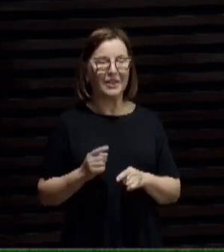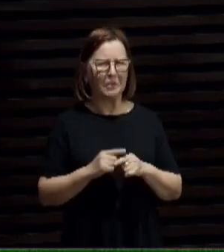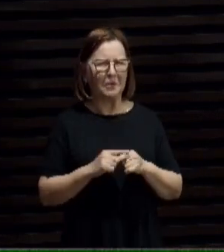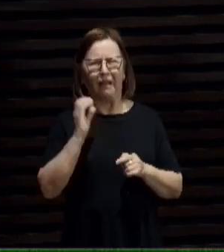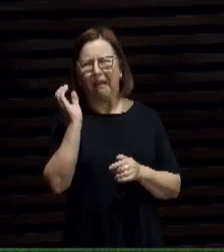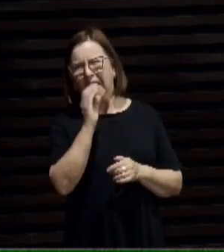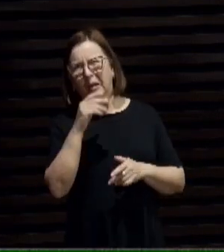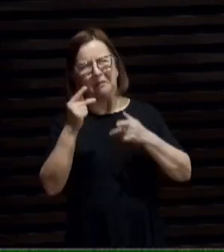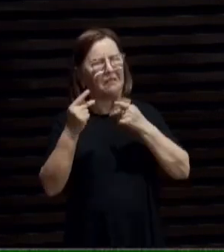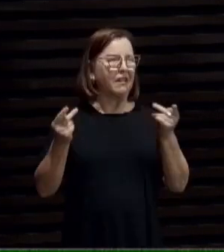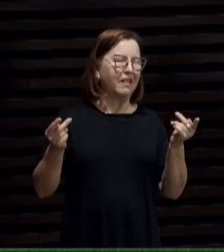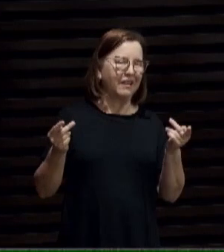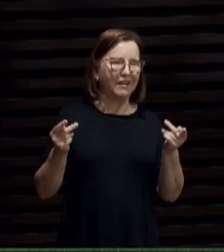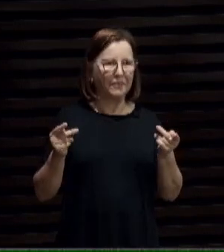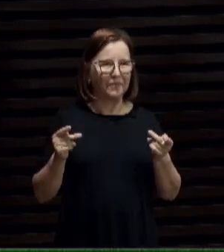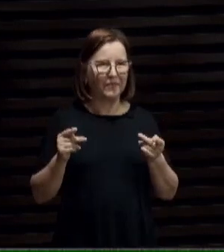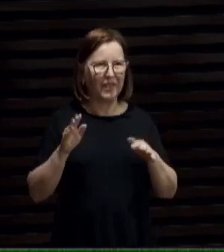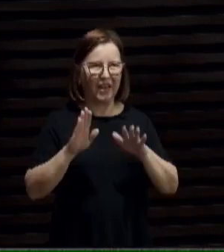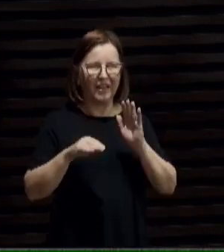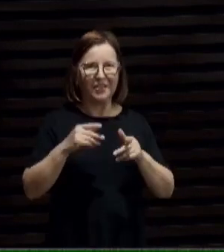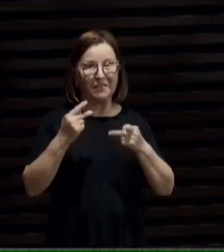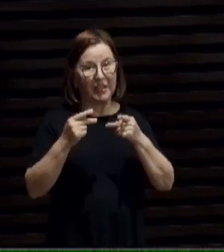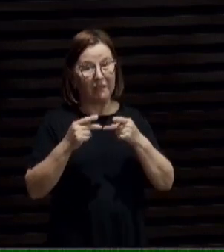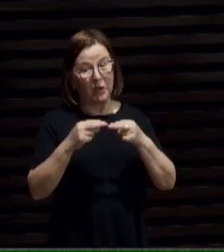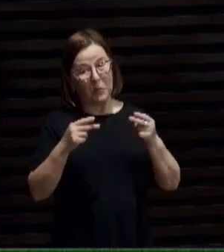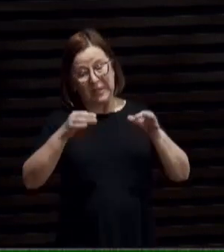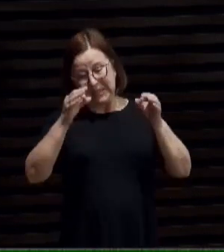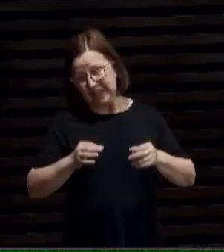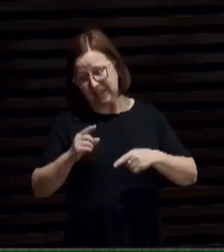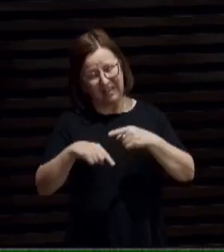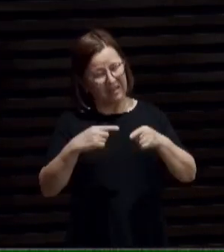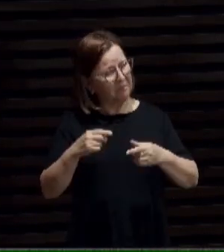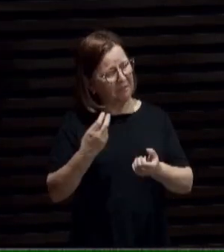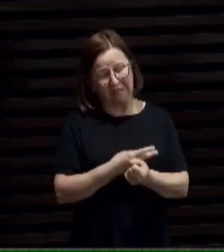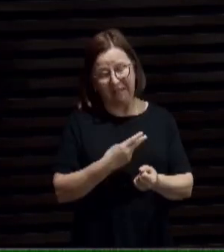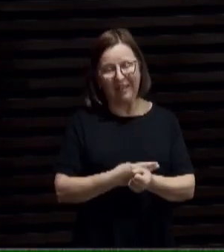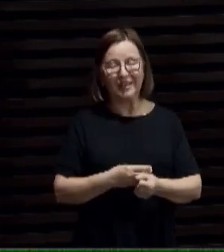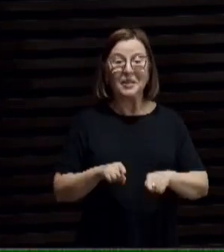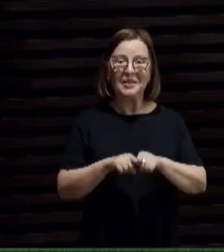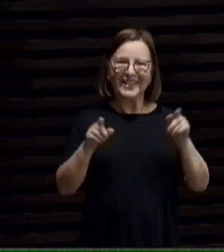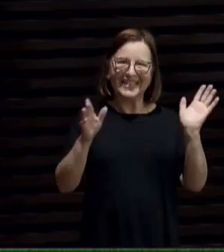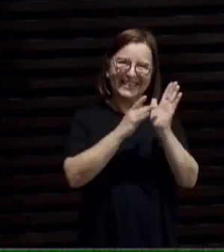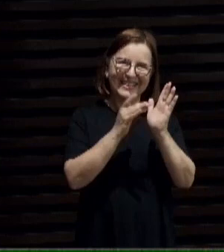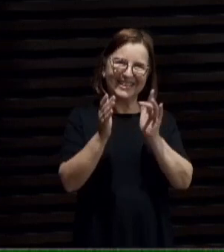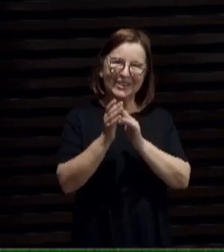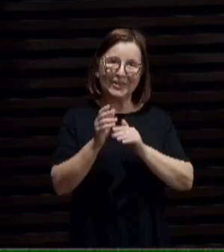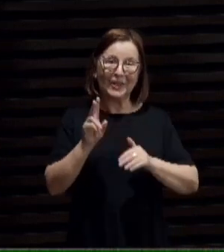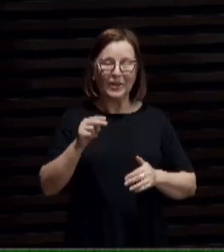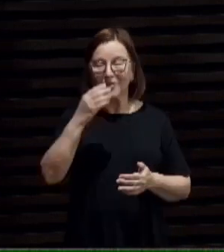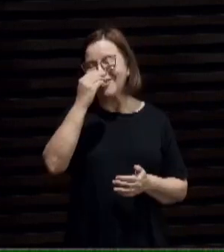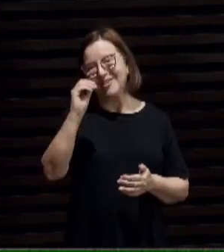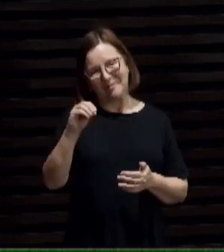ele dava uma certa e depois dava 2 erradas, e cheio de coisa, mas Jesus nunca desistiu